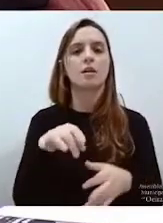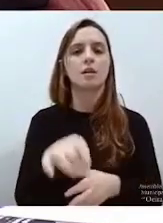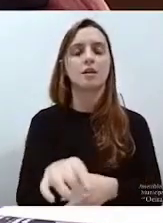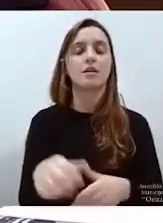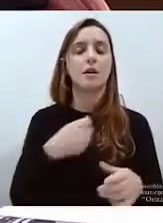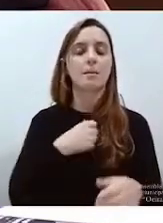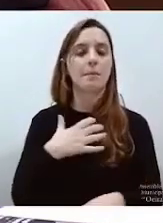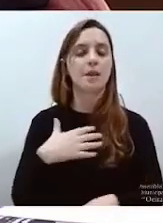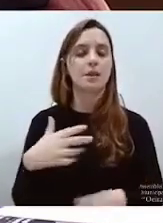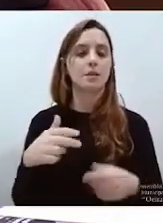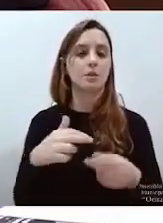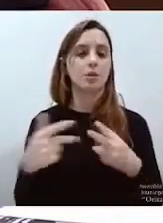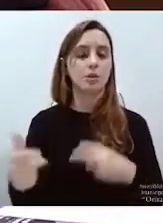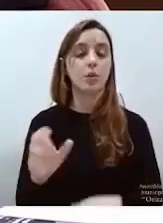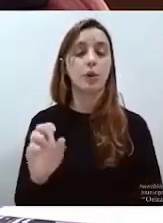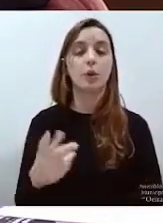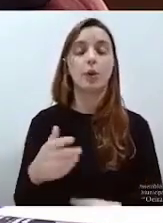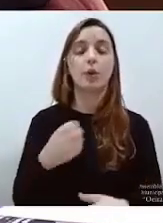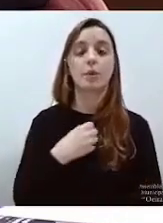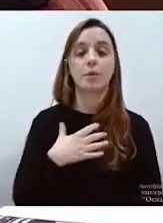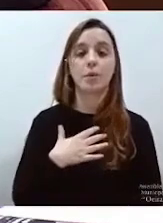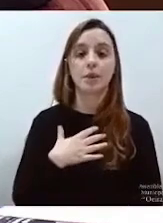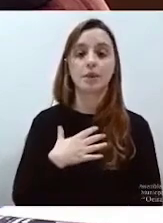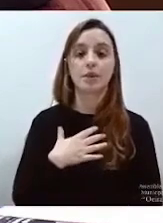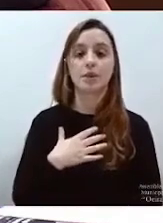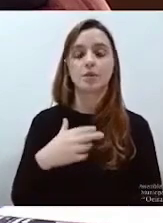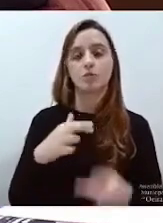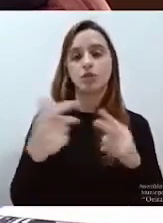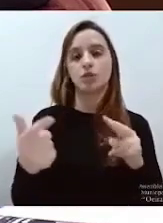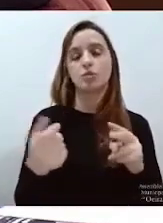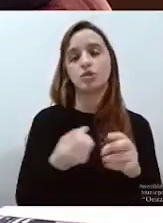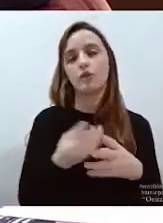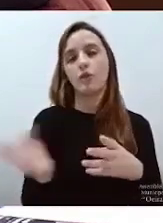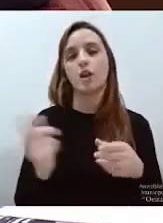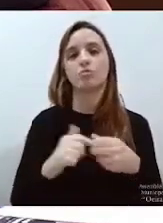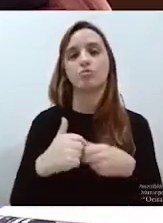ou empresas intermunicipais, como o Sr. Presidente referiu,